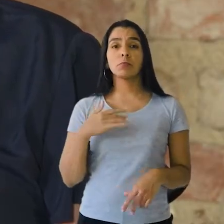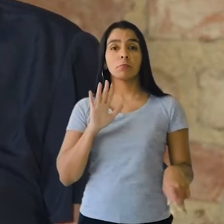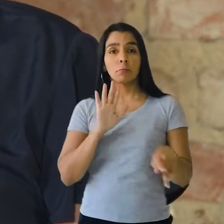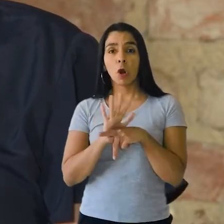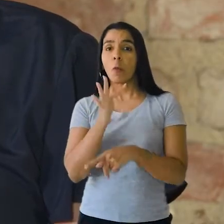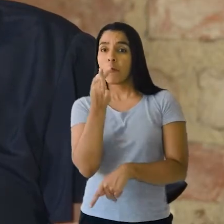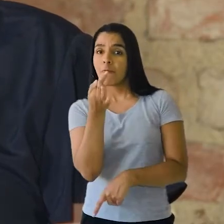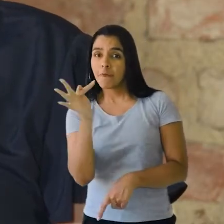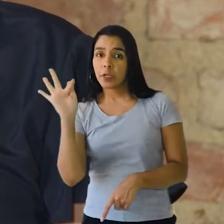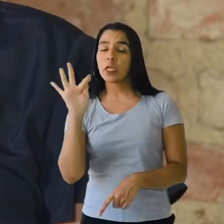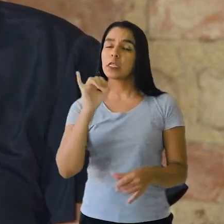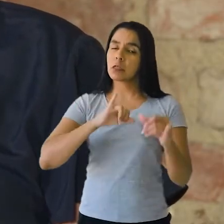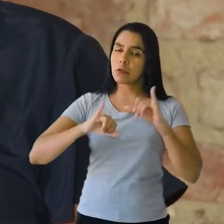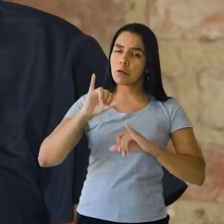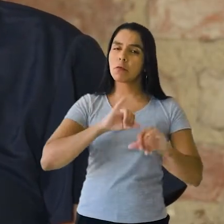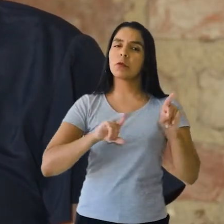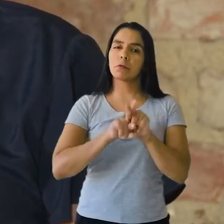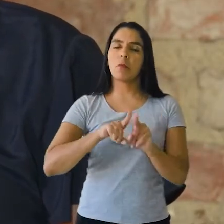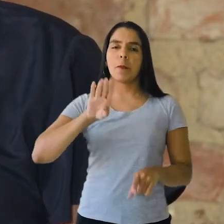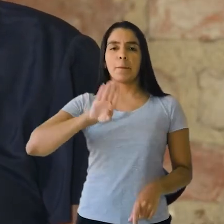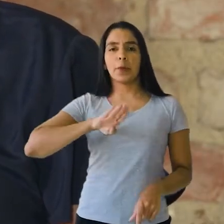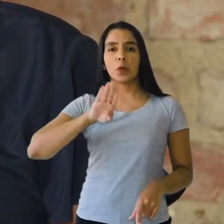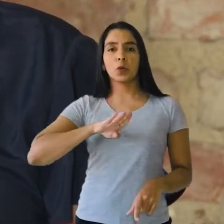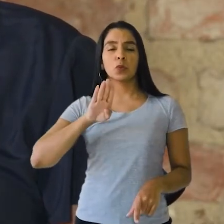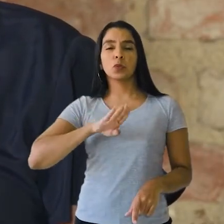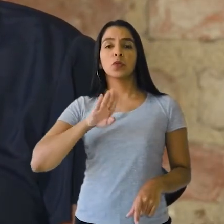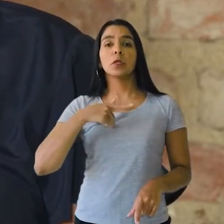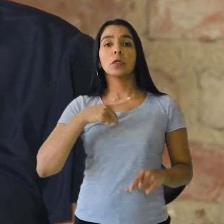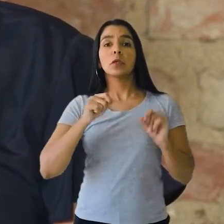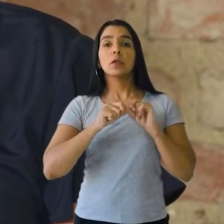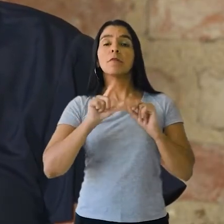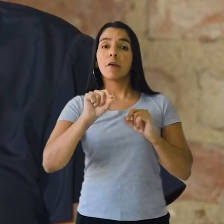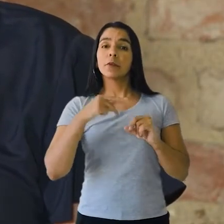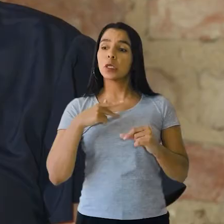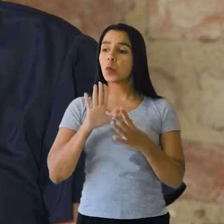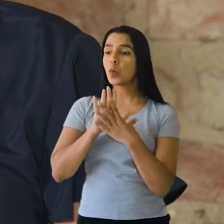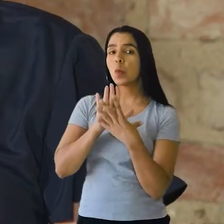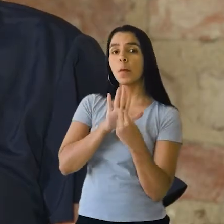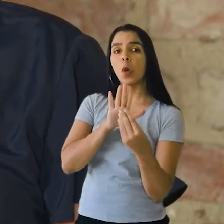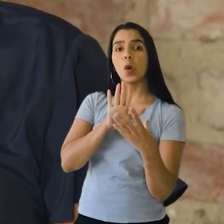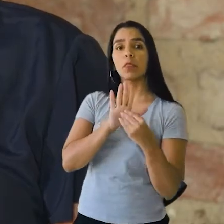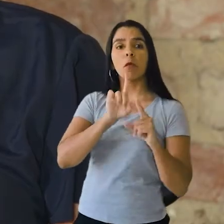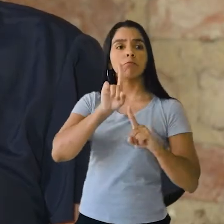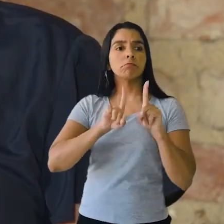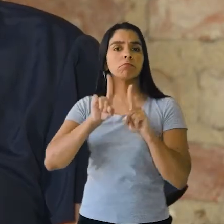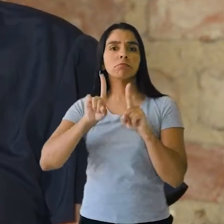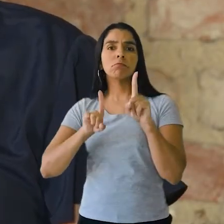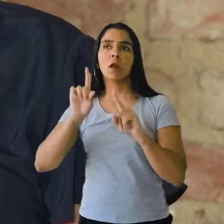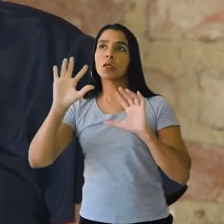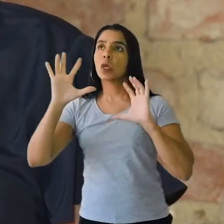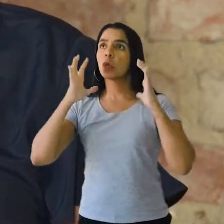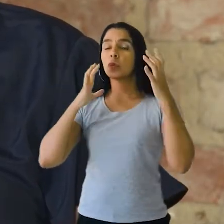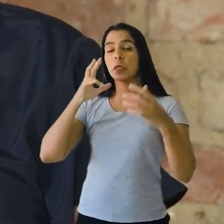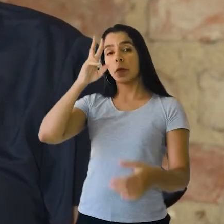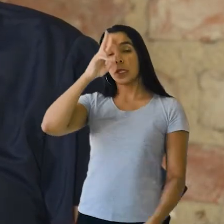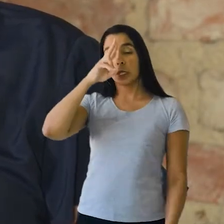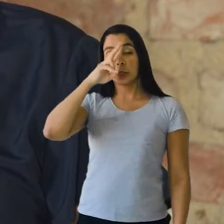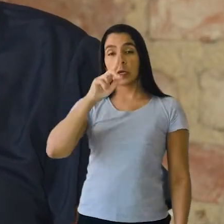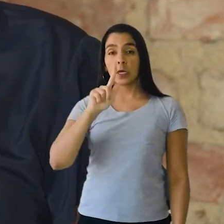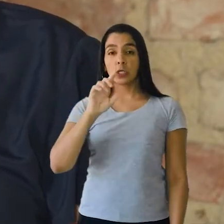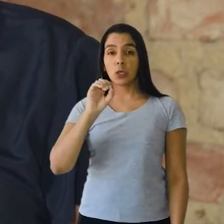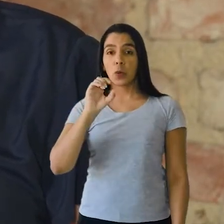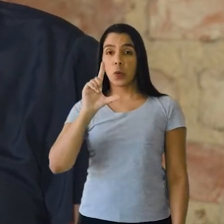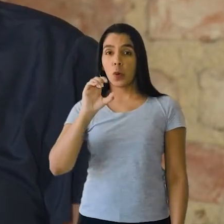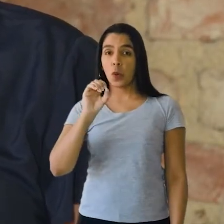são processos de natureza física, química e biológica, que acabam modulando a variação